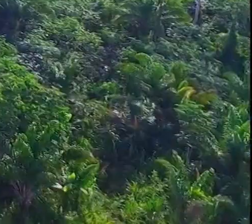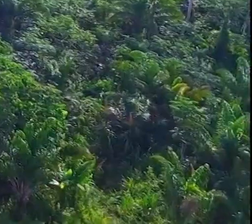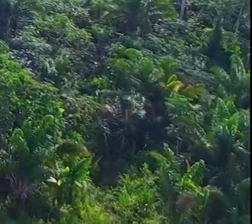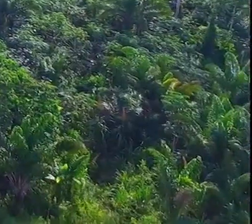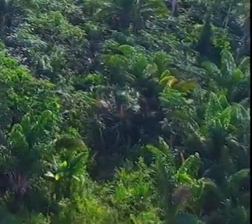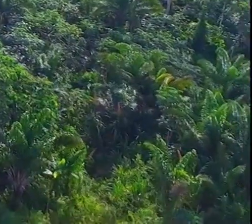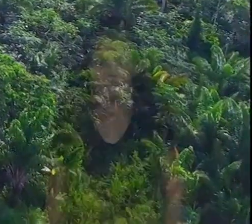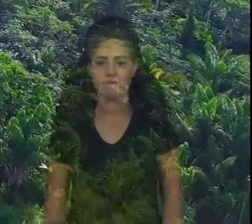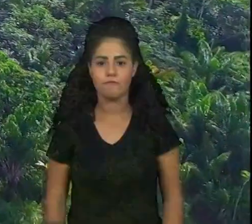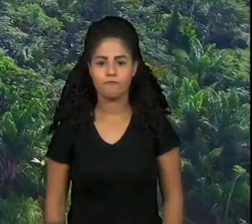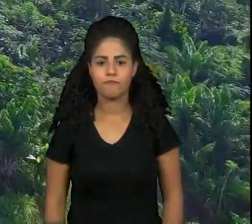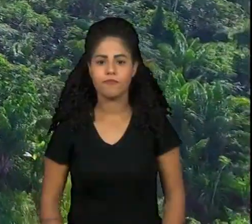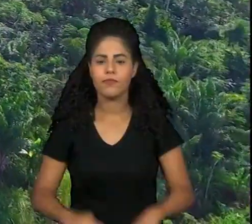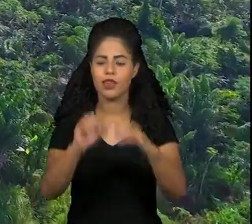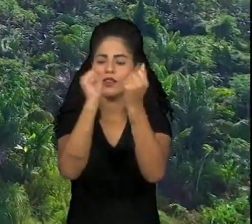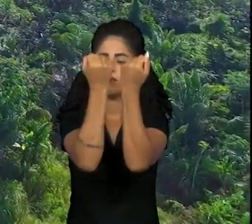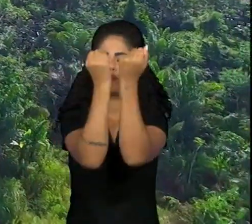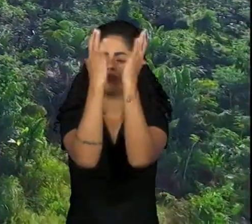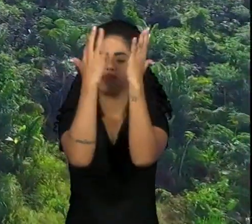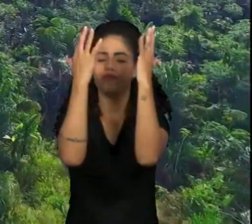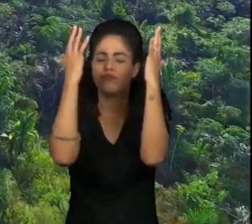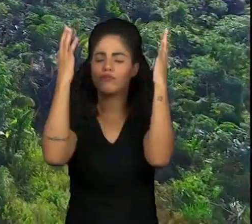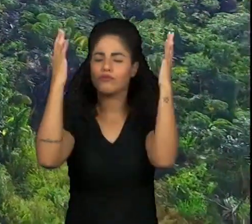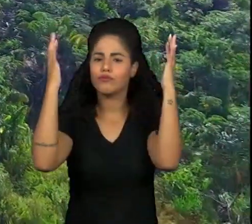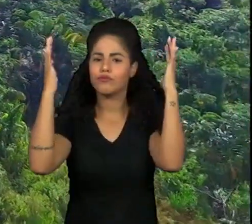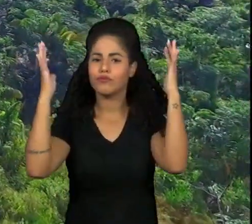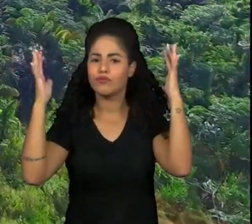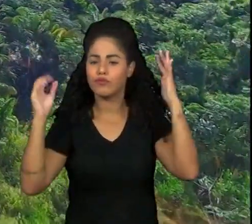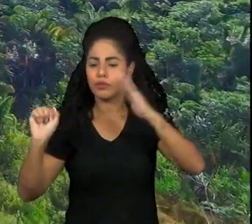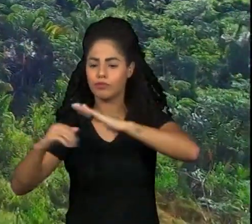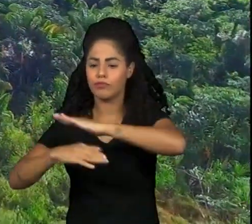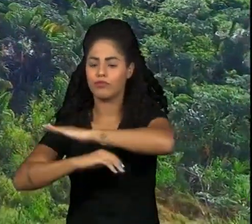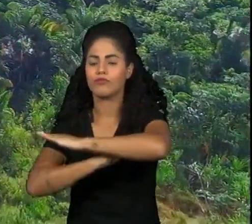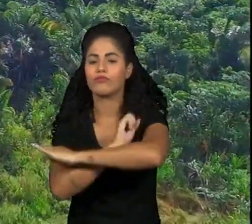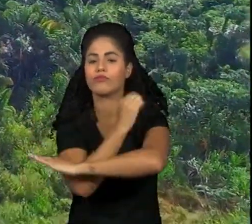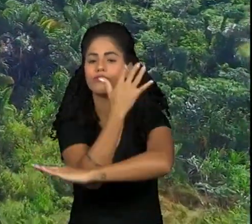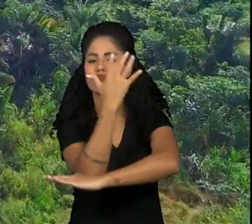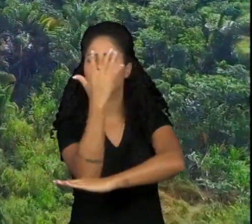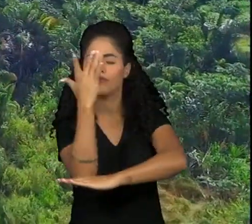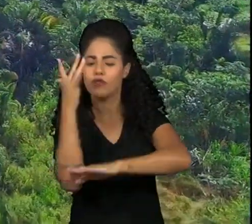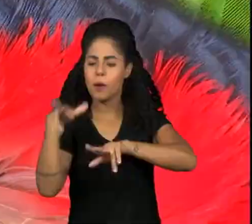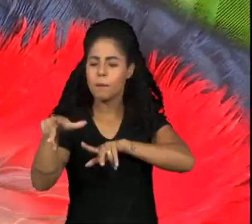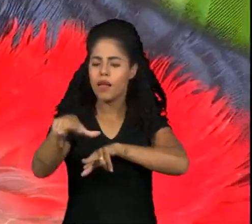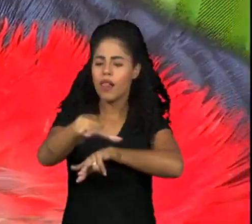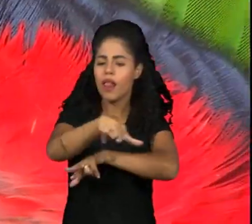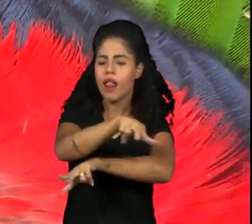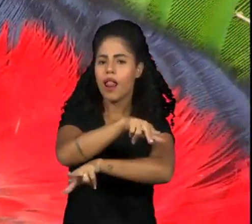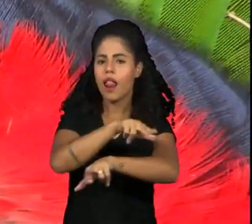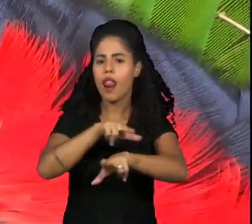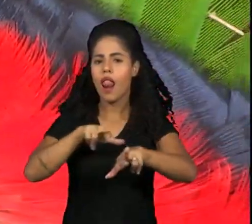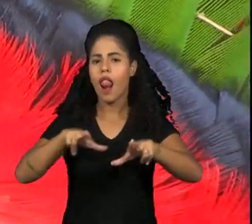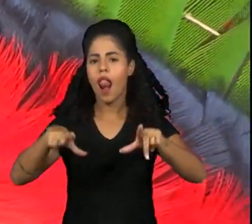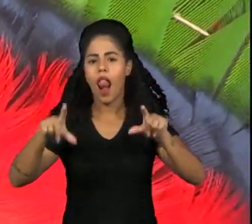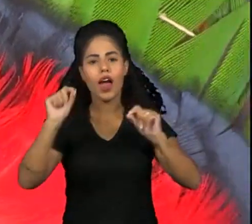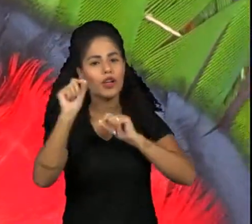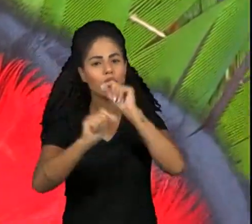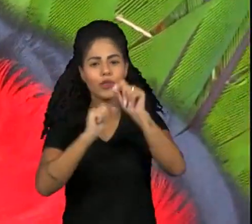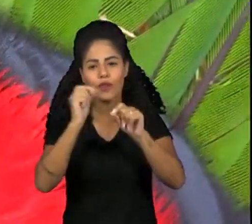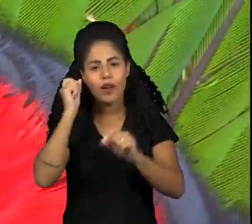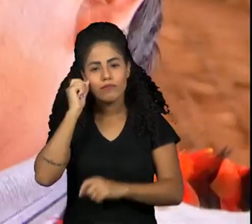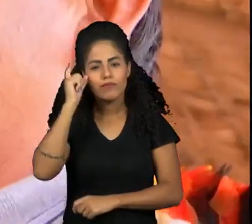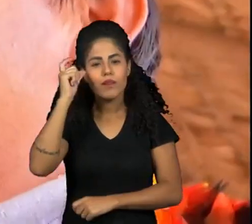O gigantismo da floresta, com a maior biodiversidade da Terra, preserva um tesouro delicado, a arte plumária